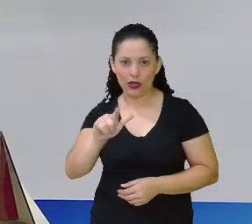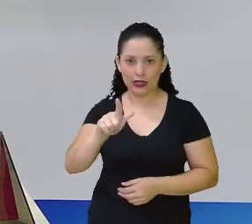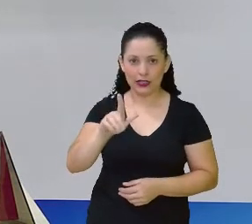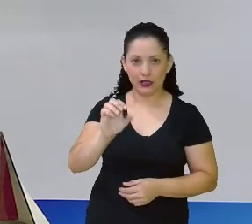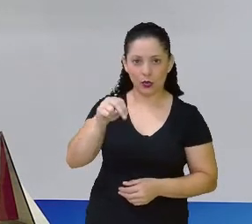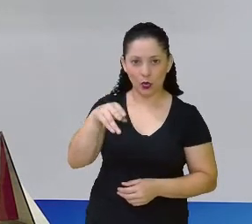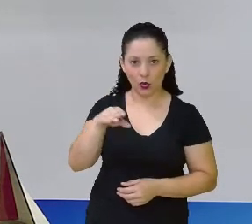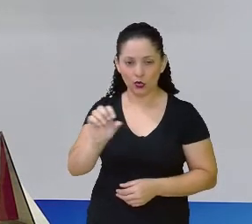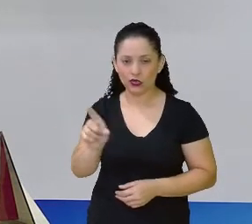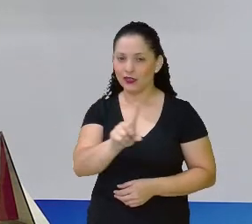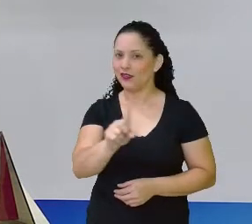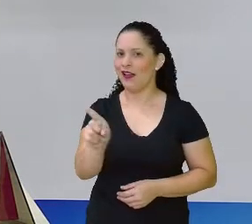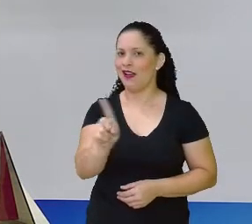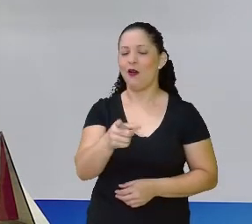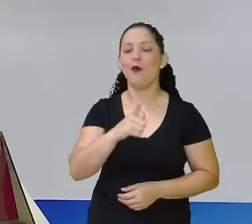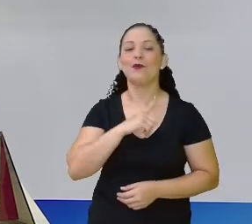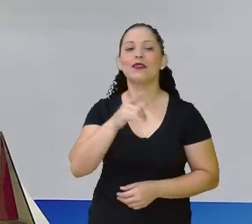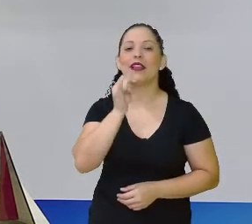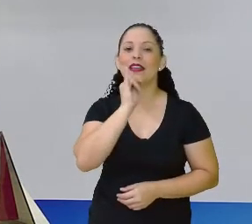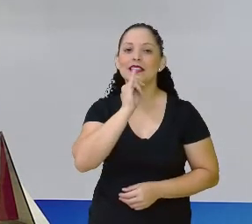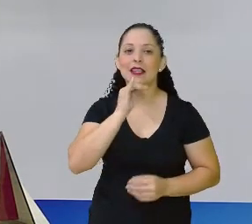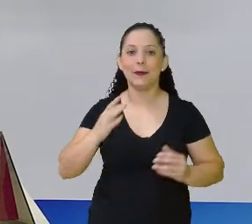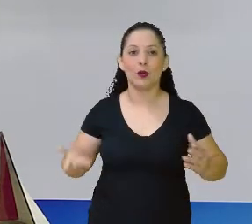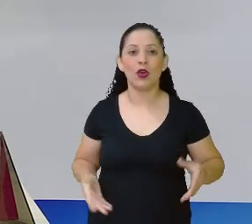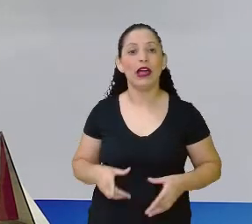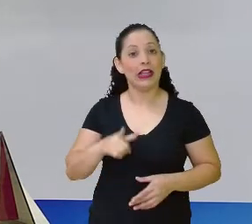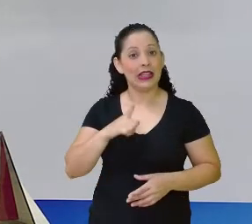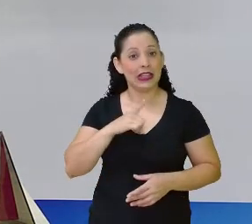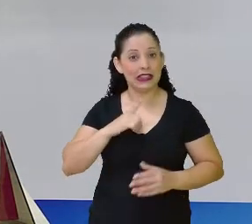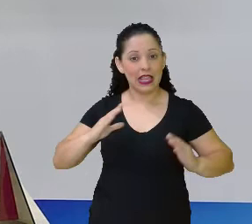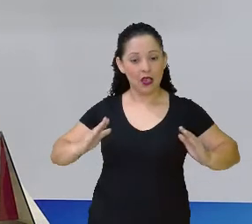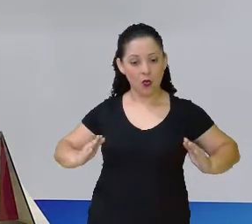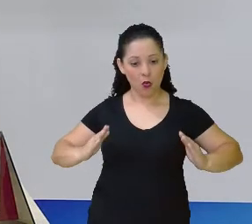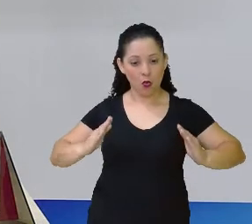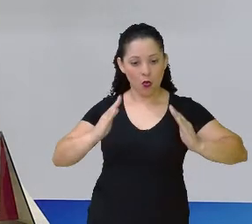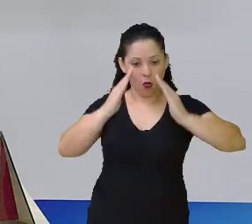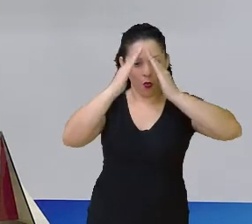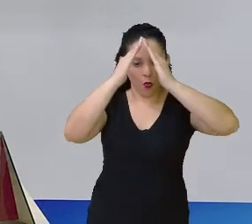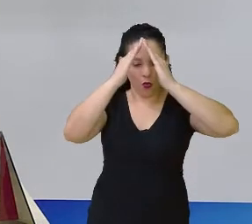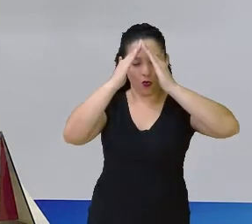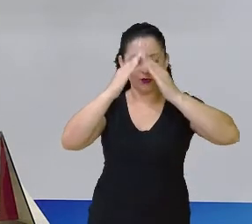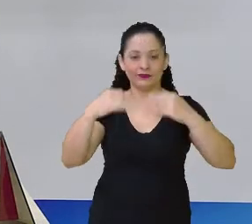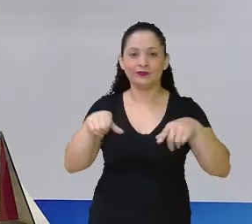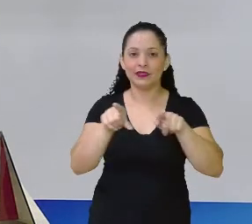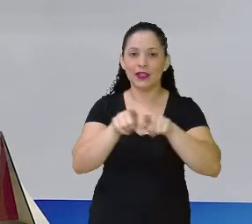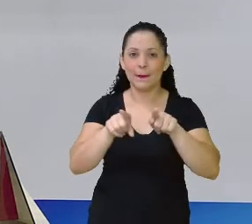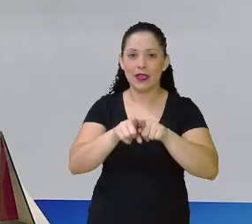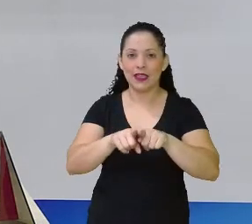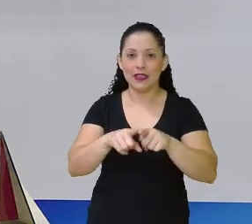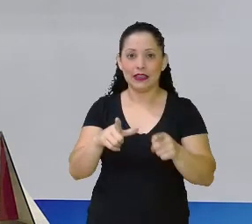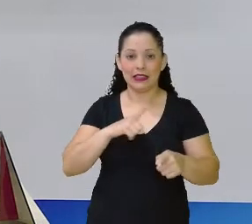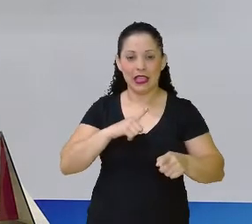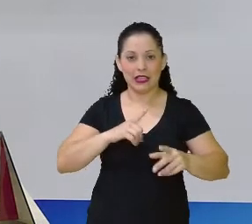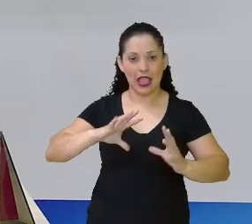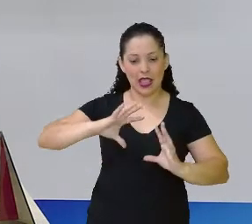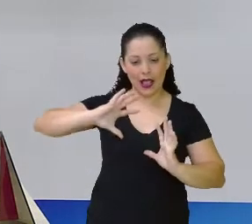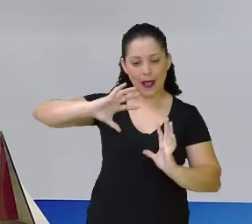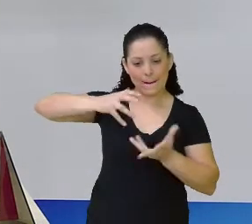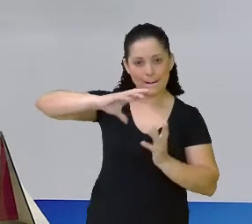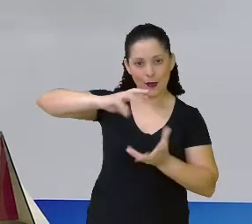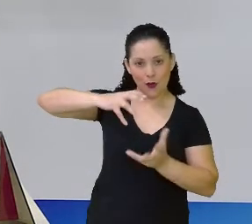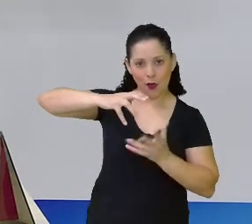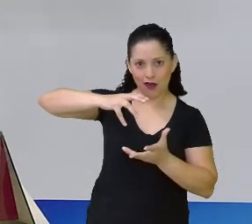do cilindro? Lembra do cone? E lembra daquela bola de futebol?